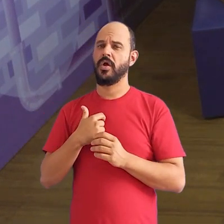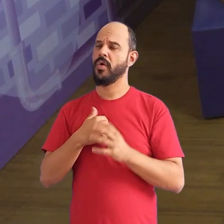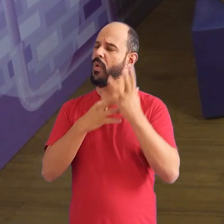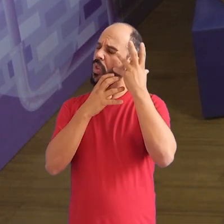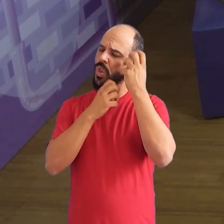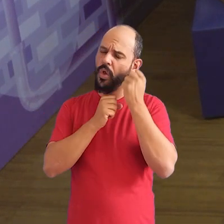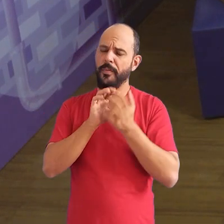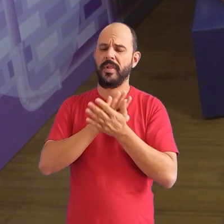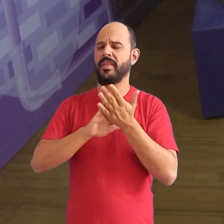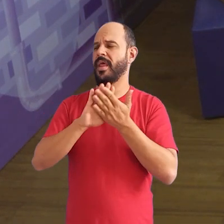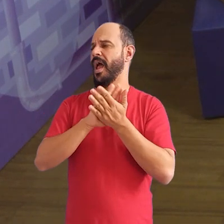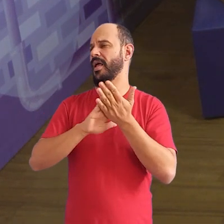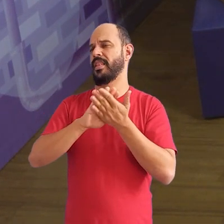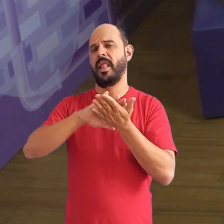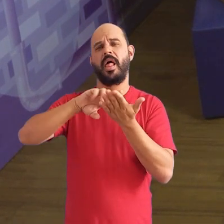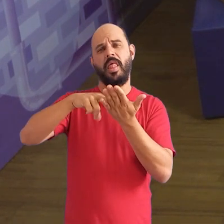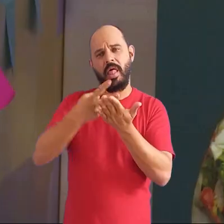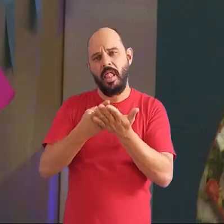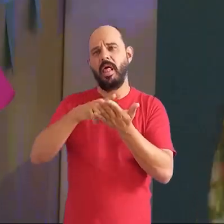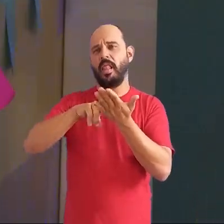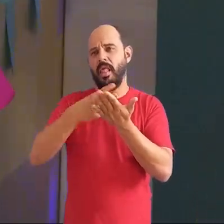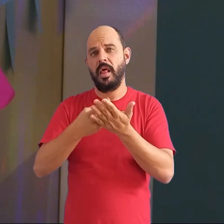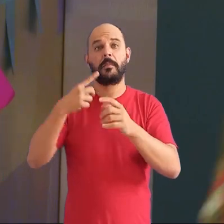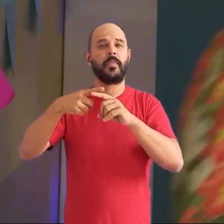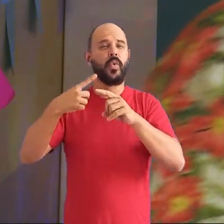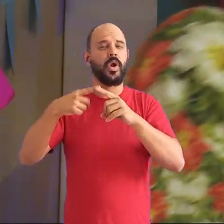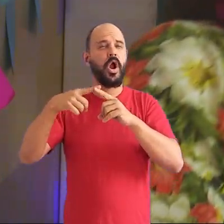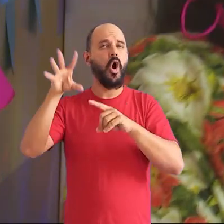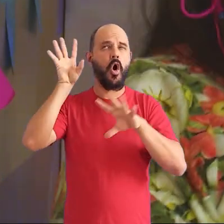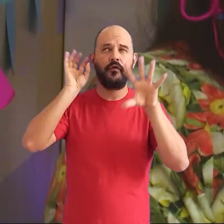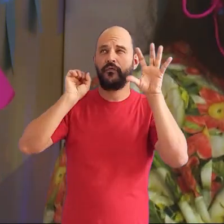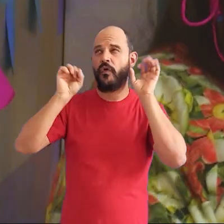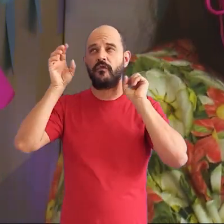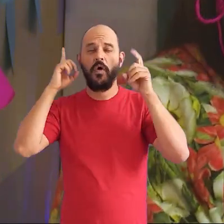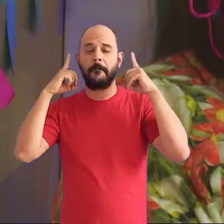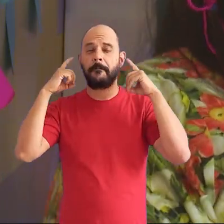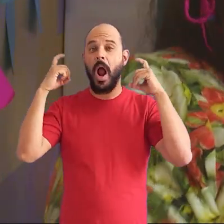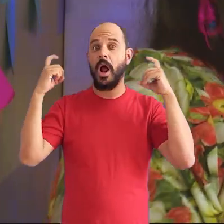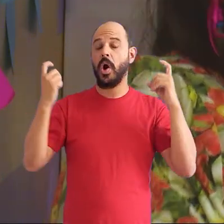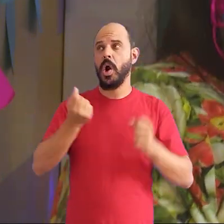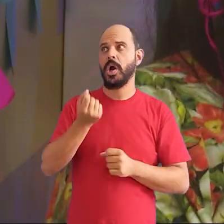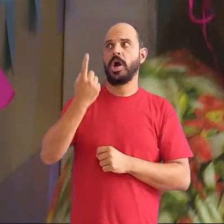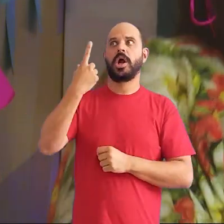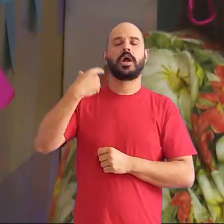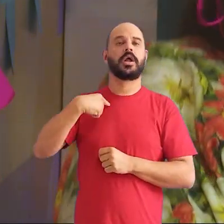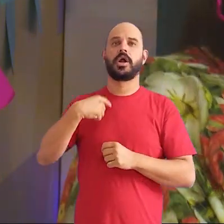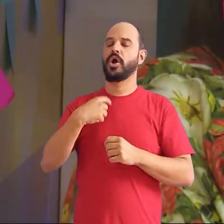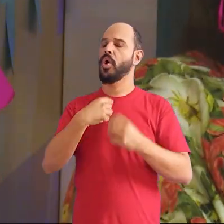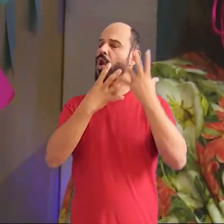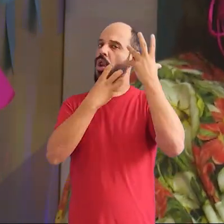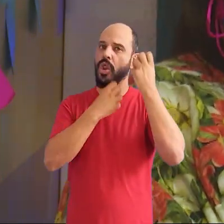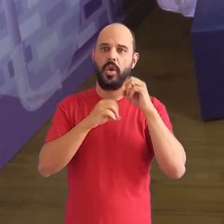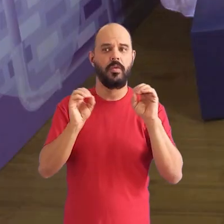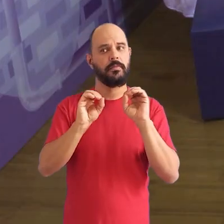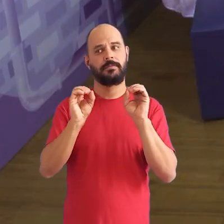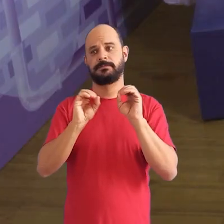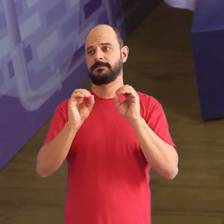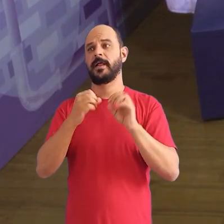Eu não dormi quase nada essa noite, Gláucia. Fiquei ouvindo barulhos estranhos e não consegui pegar no